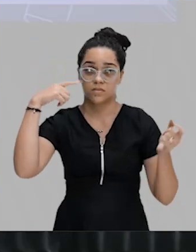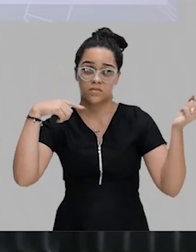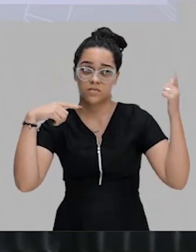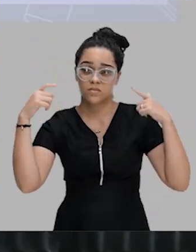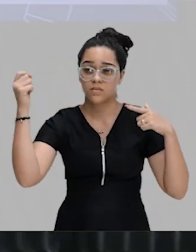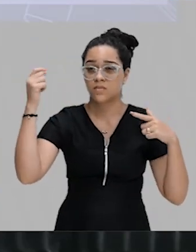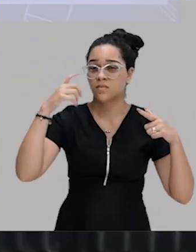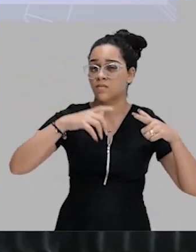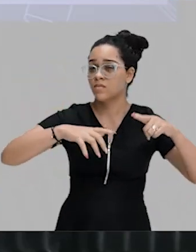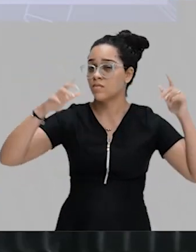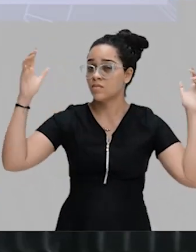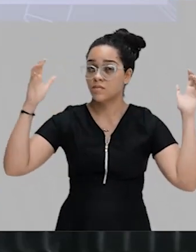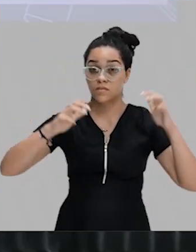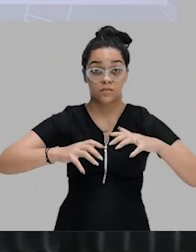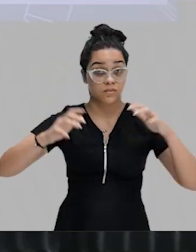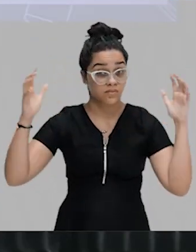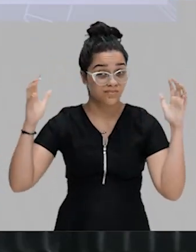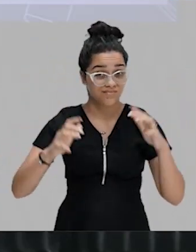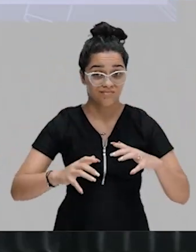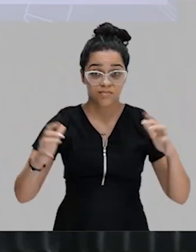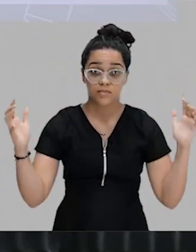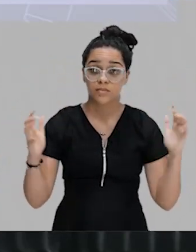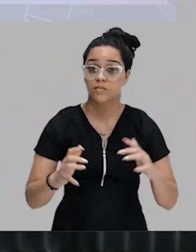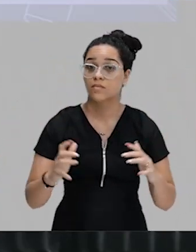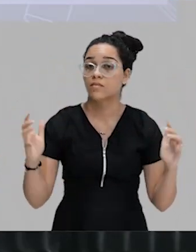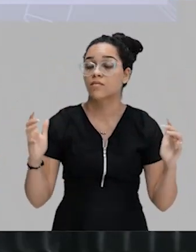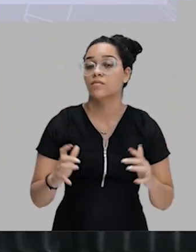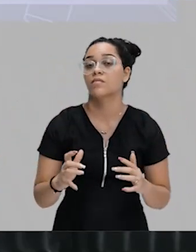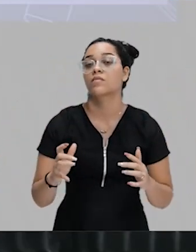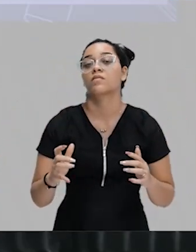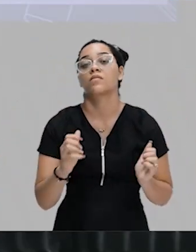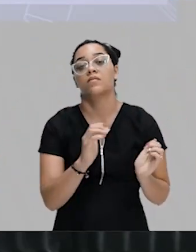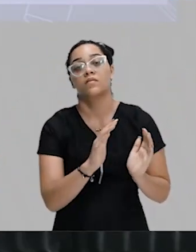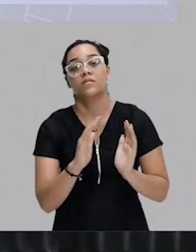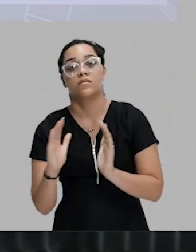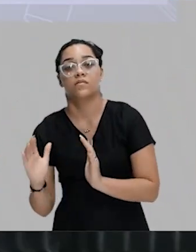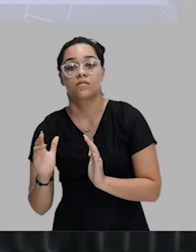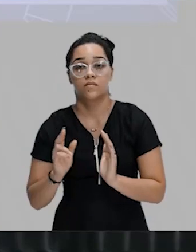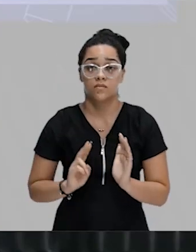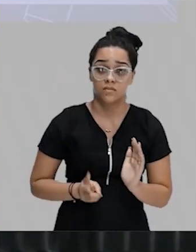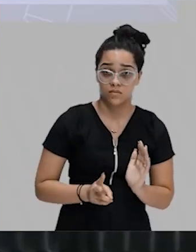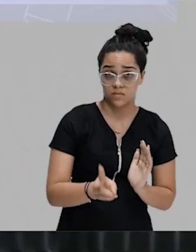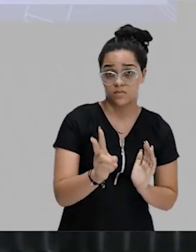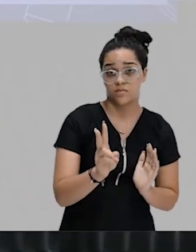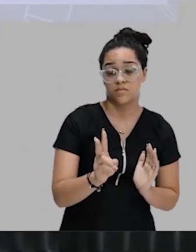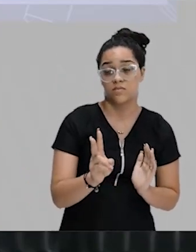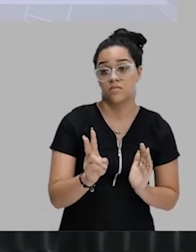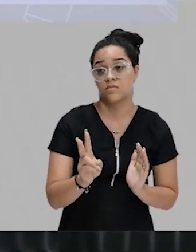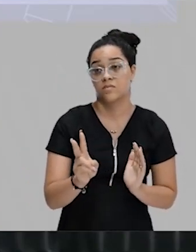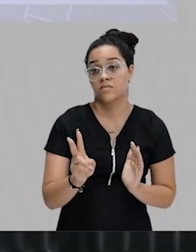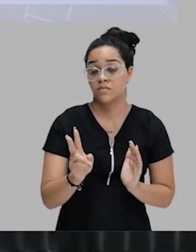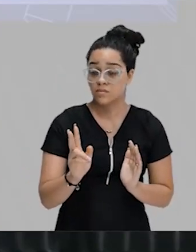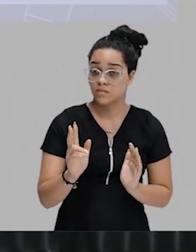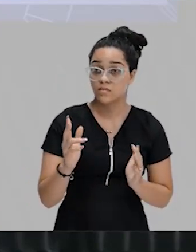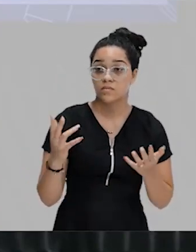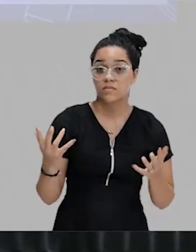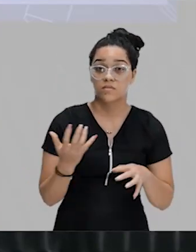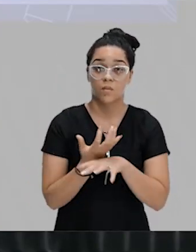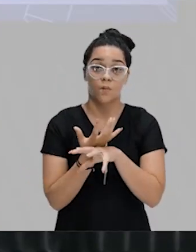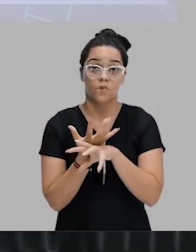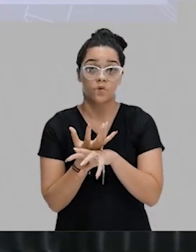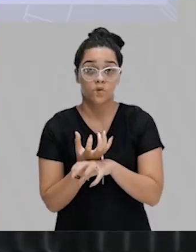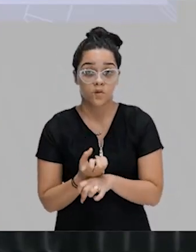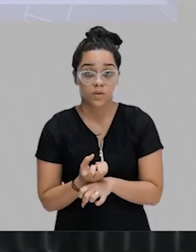exemplo, chuvas irregulares, períodos constantes, períodos contínuos de